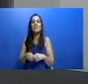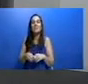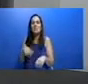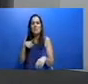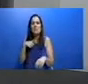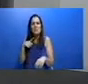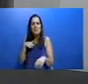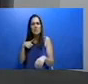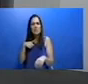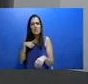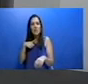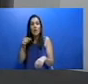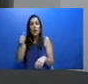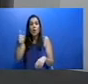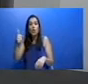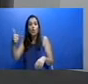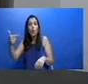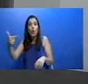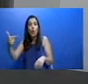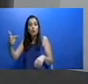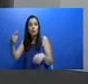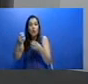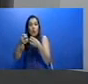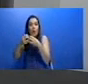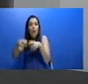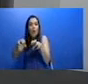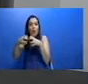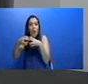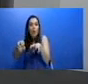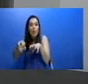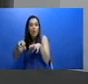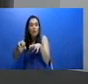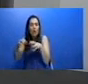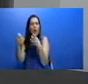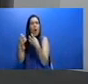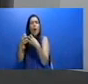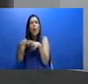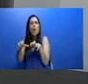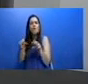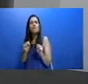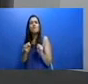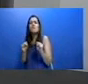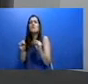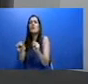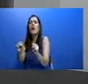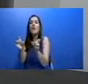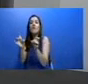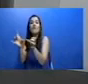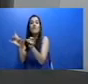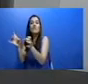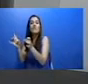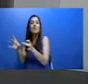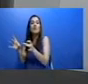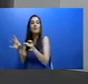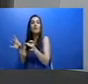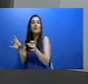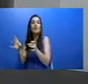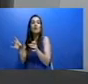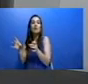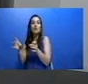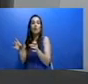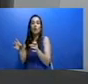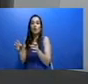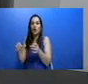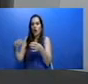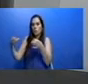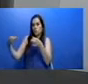aqui nós temos, né, 12 ovos. Ovos no mercado pode ser vendidos assim, né? Não tão chique